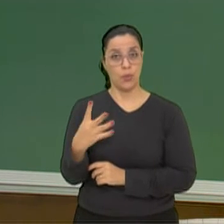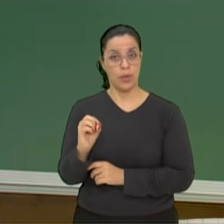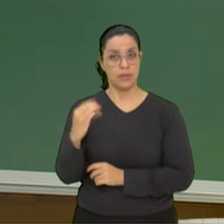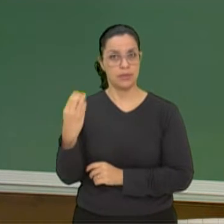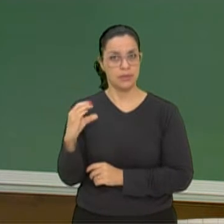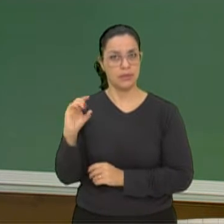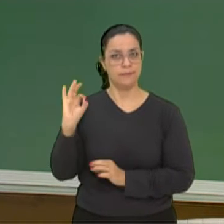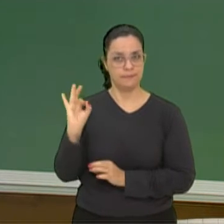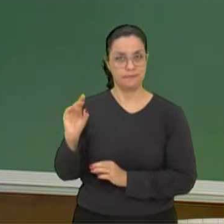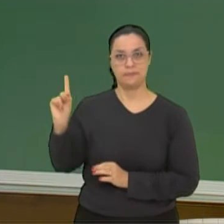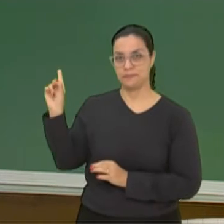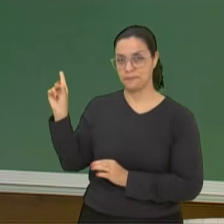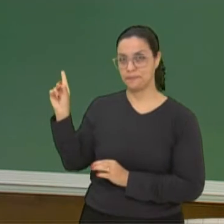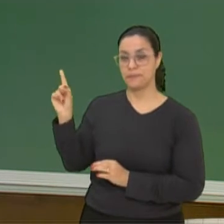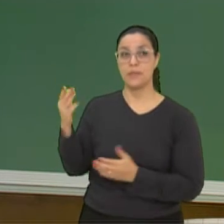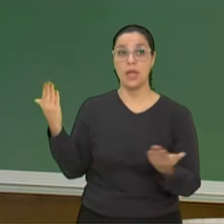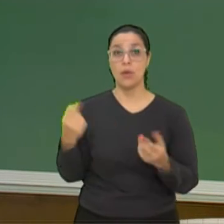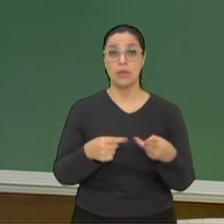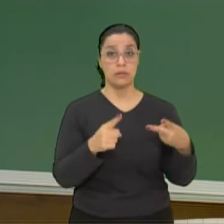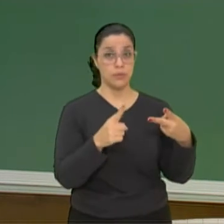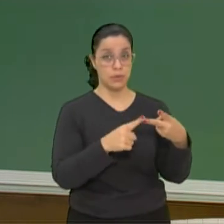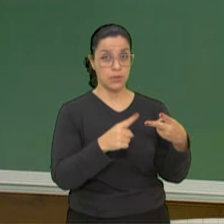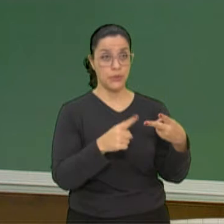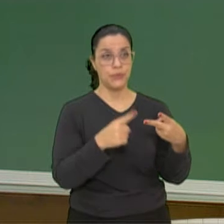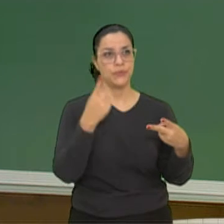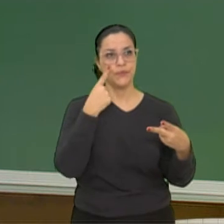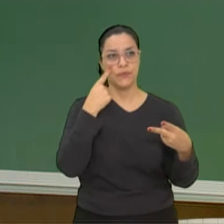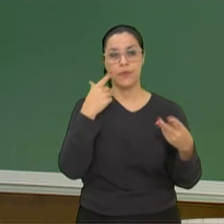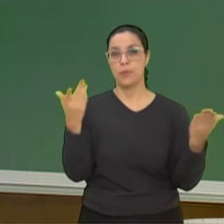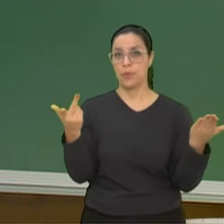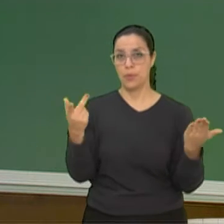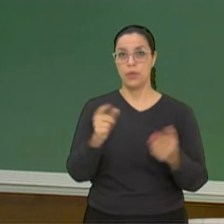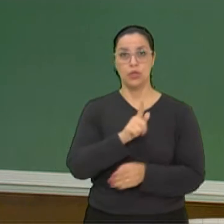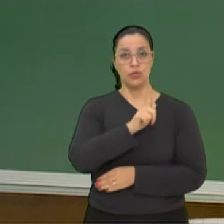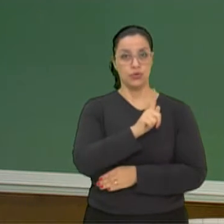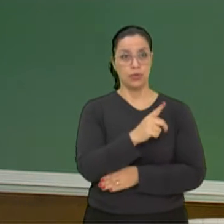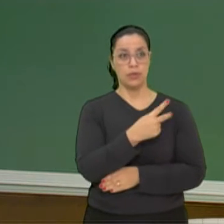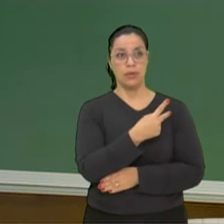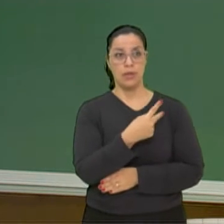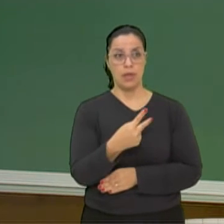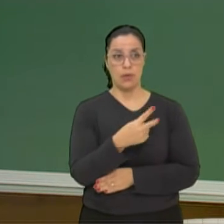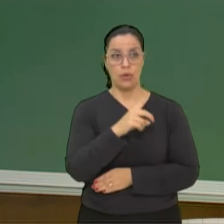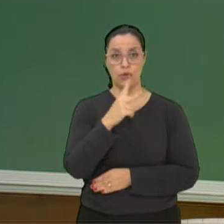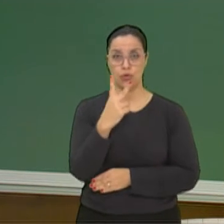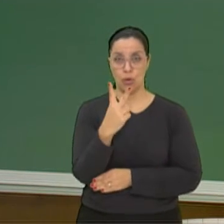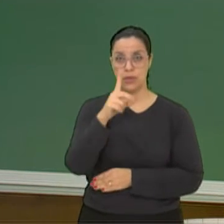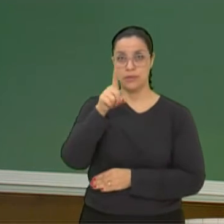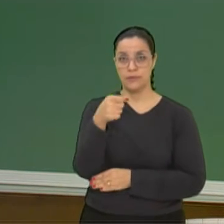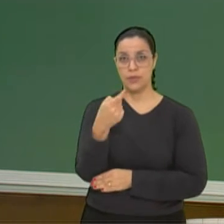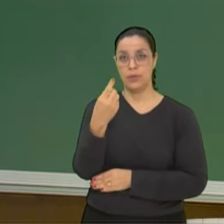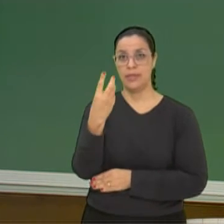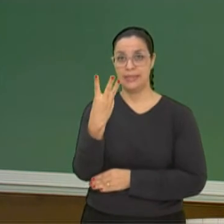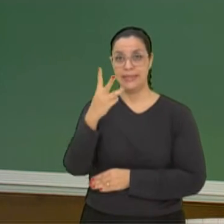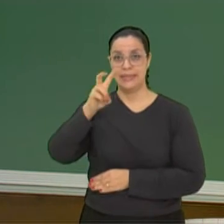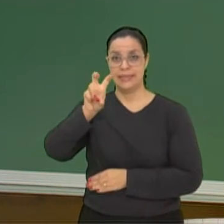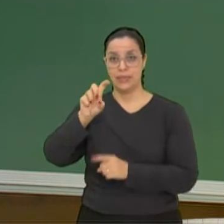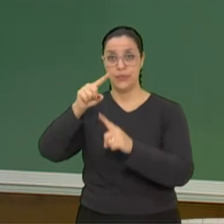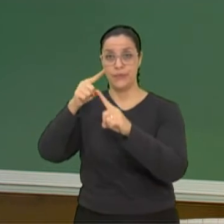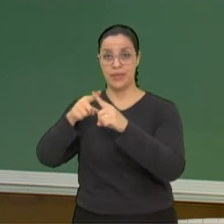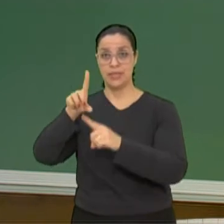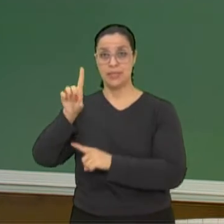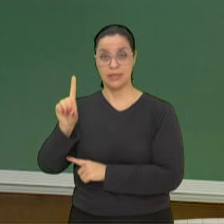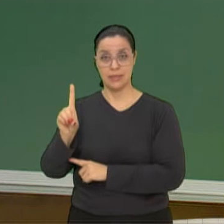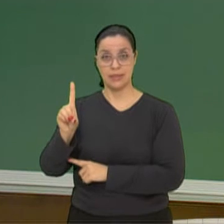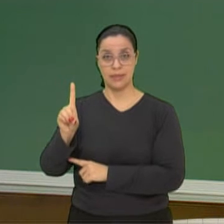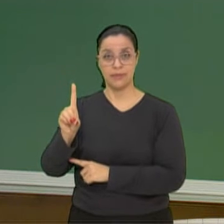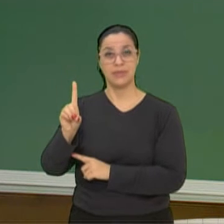18,40, tá? A segunda opção, o que acontece na segunda opção? A segunda opção, a lei de formação é essa, como a gente já viu